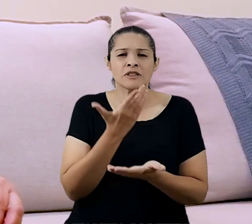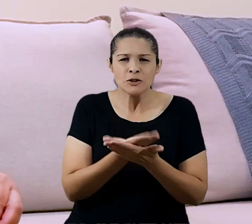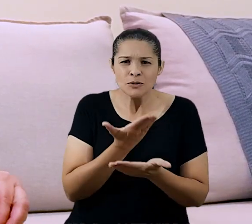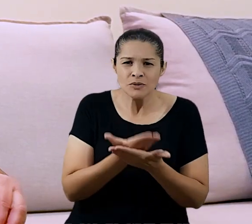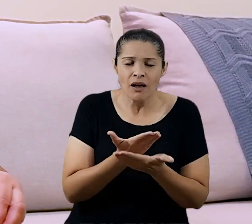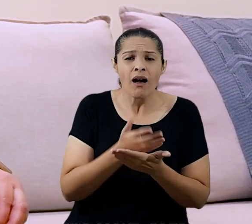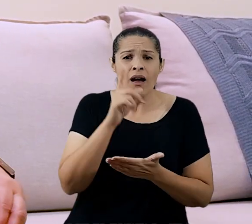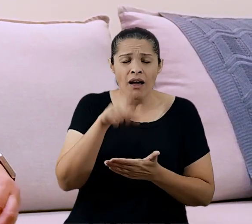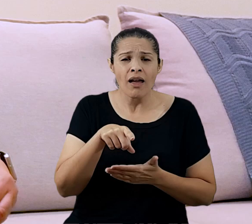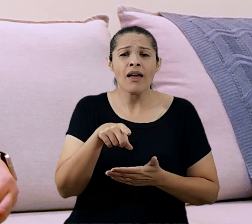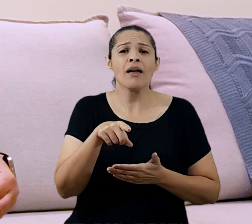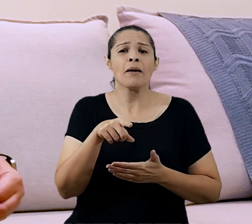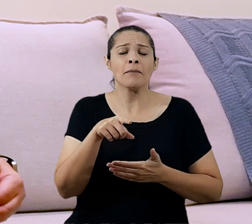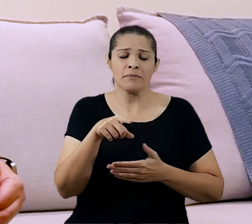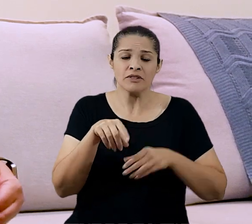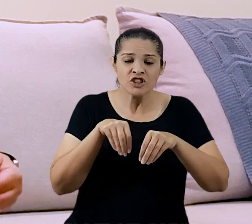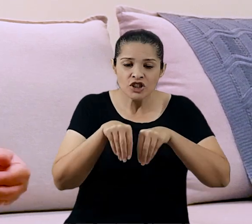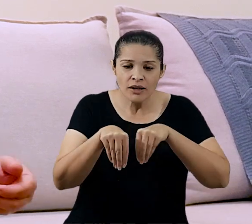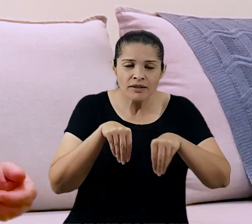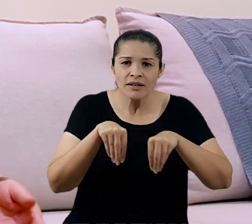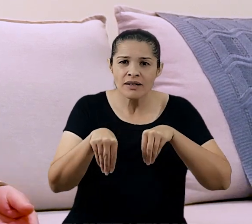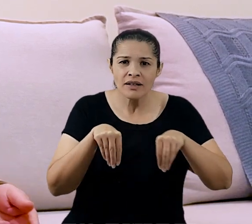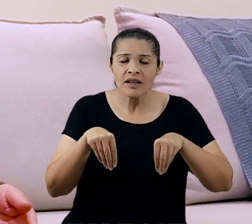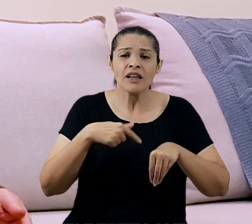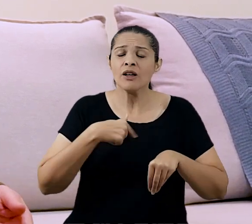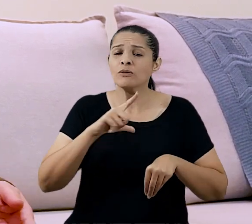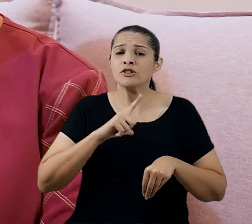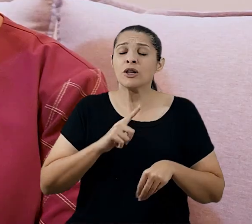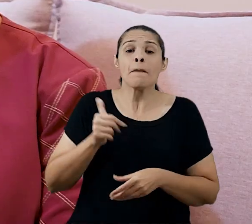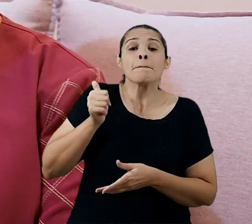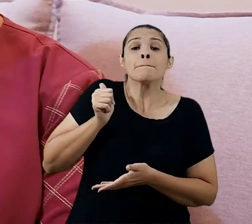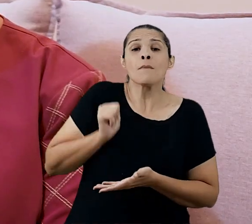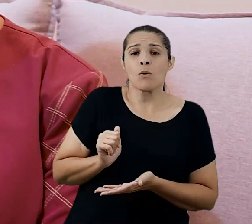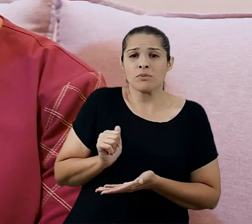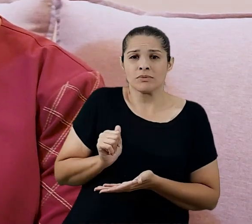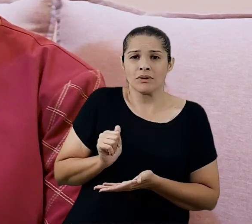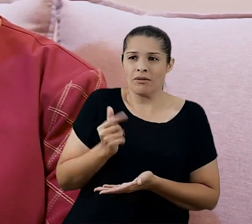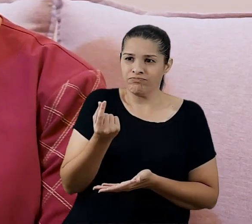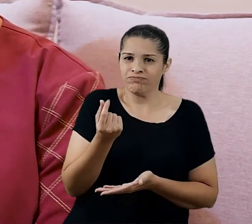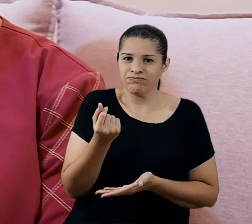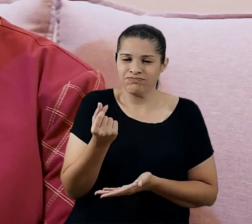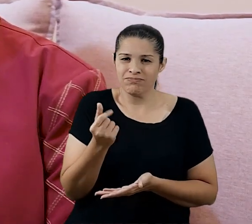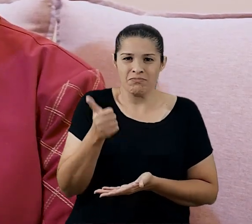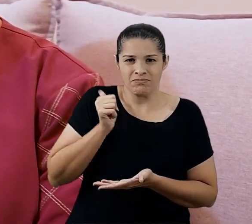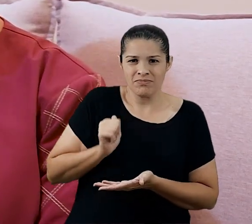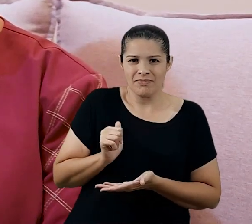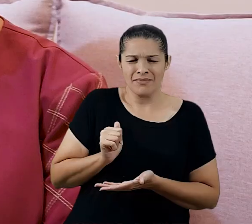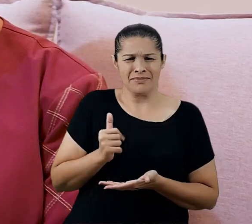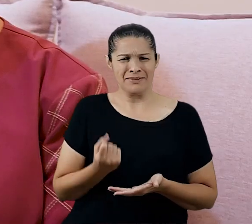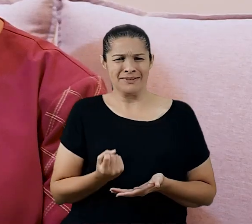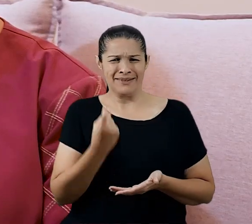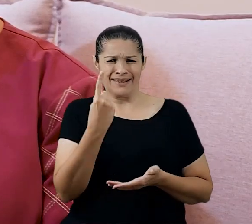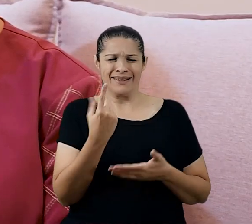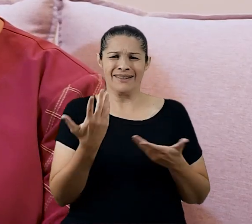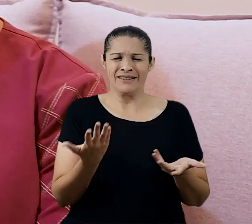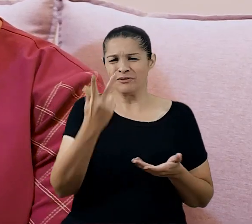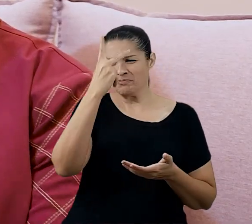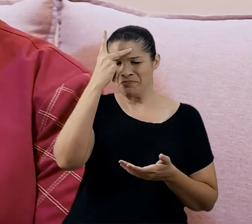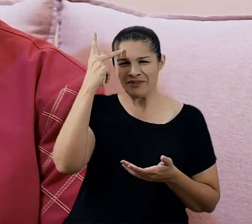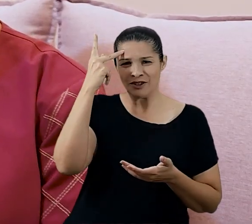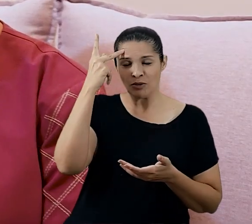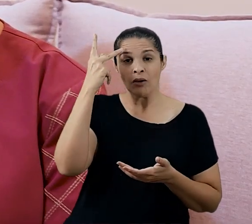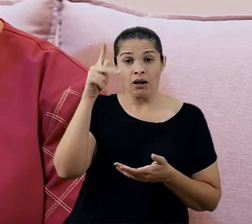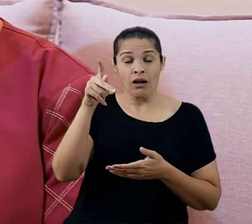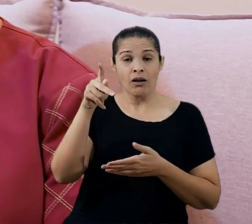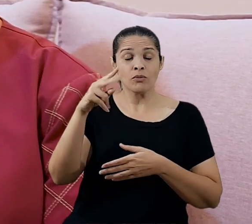Então eu tinha aquilo que se chama bolsa atleta. É estranho, né? Alguém de 1,5 m ser chamado de atleta, mas eu tinha a